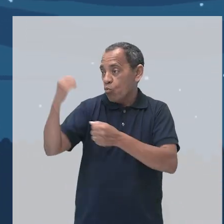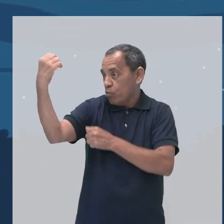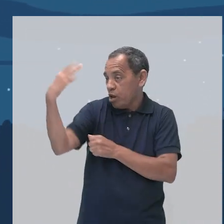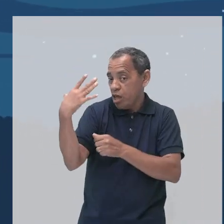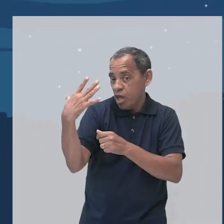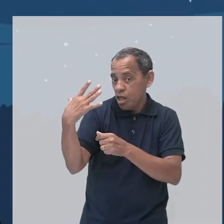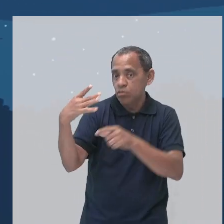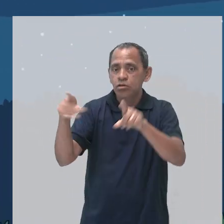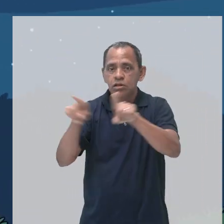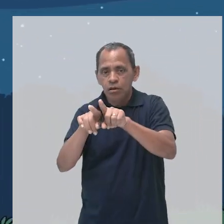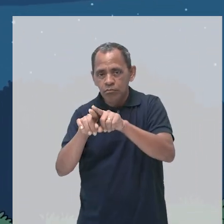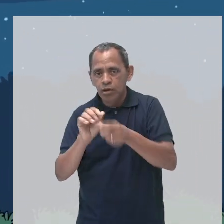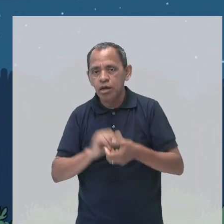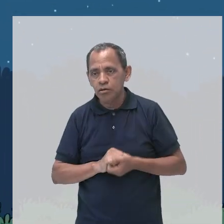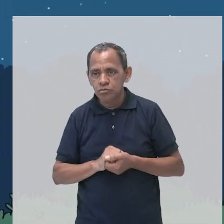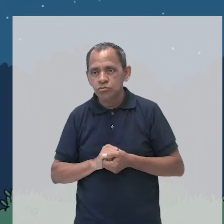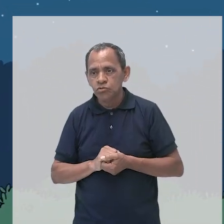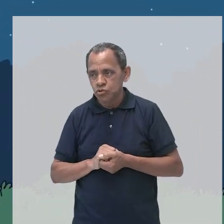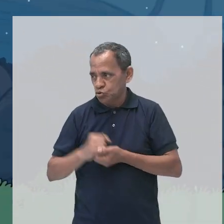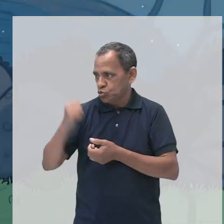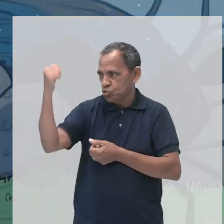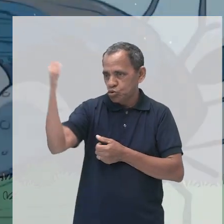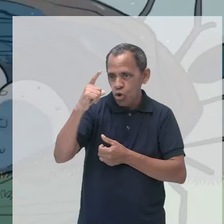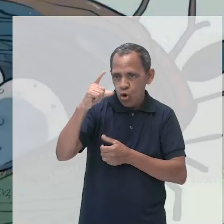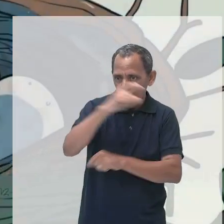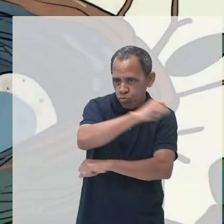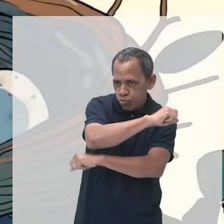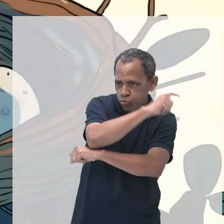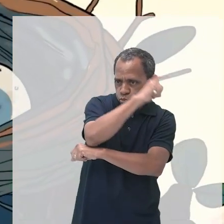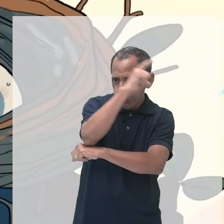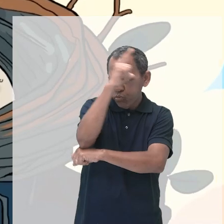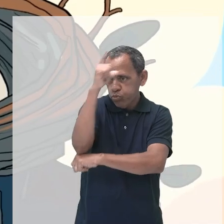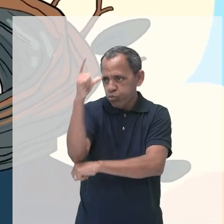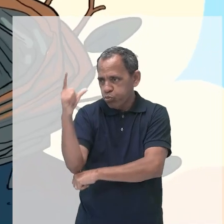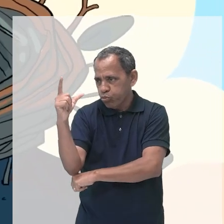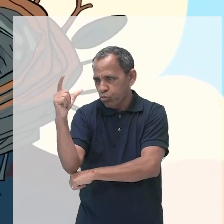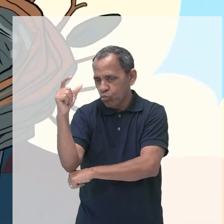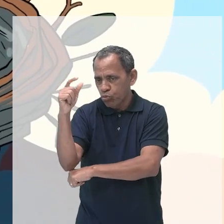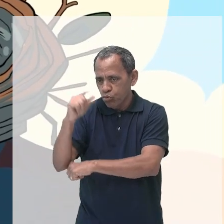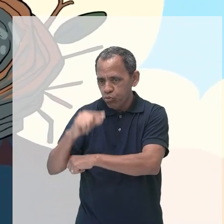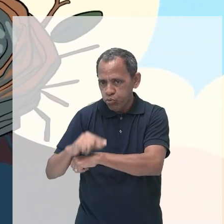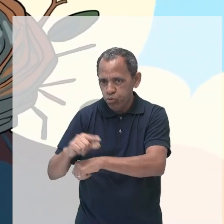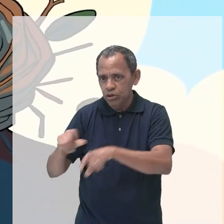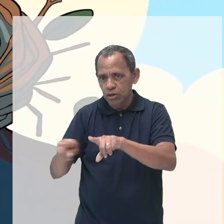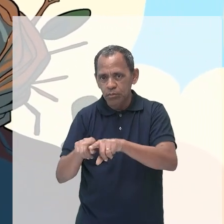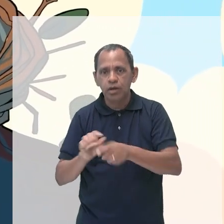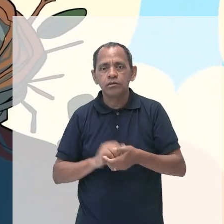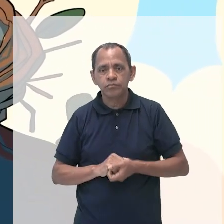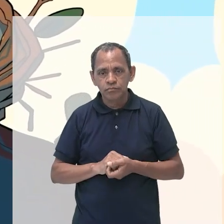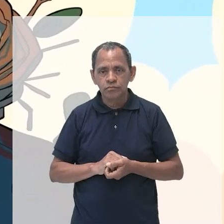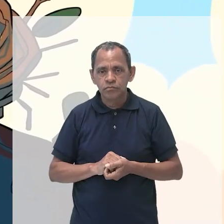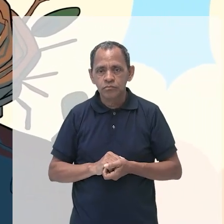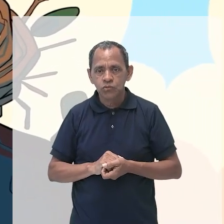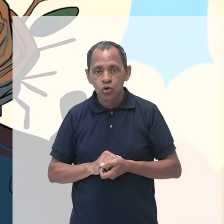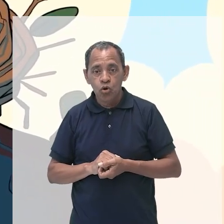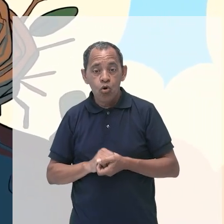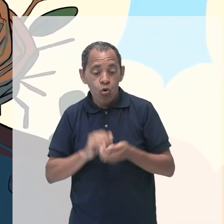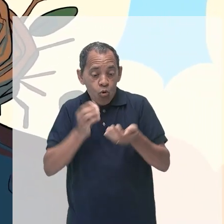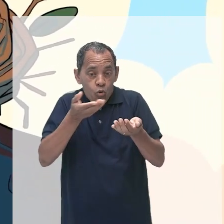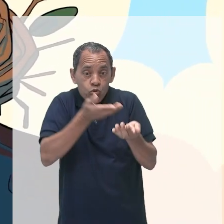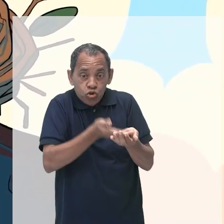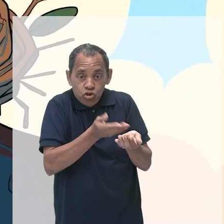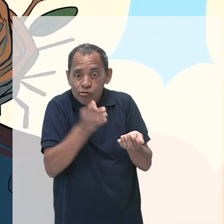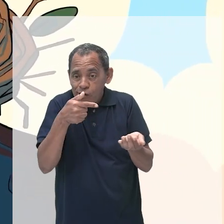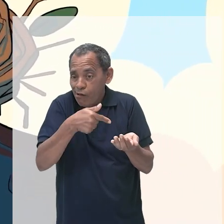encarnado aceso do pôr do sol inundando tudo. Nos outros dias, quando se recolhe, há apenas fiapos de